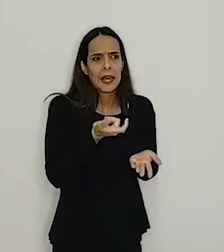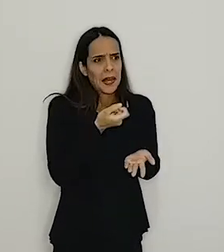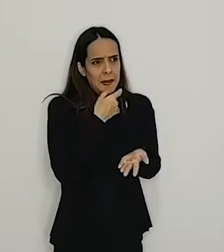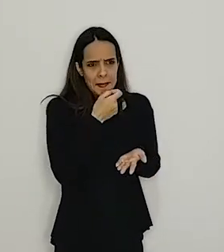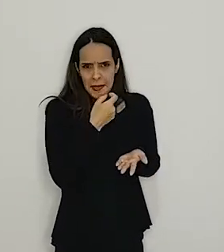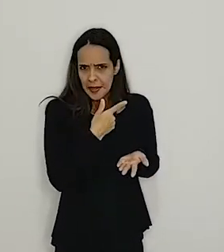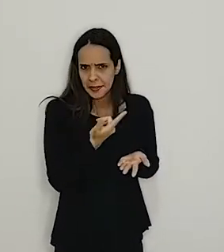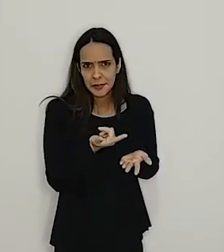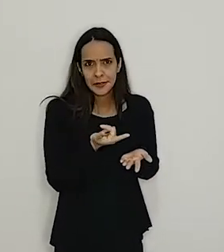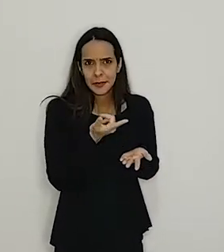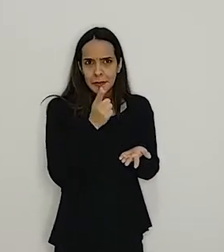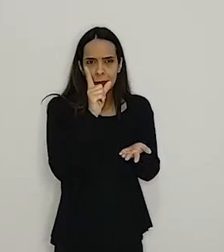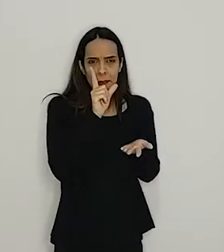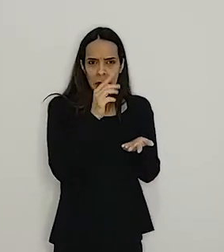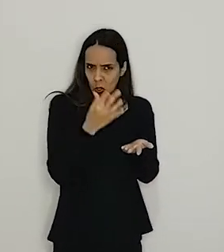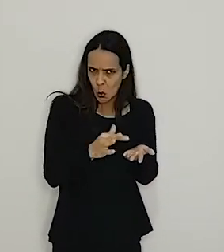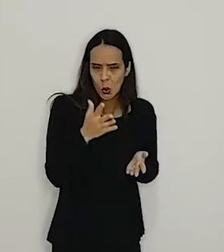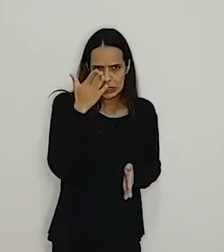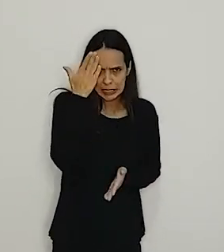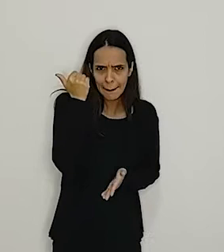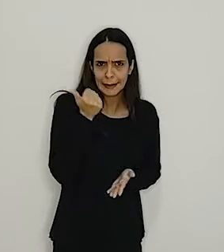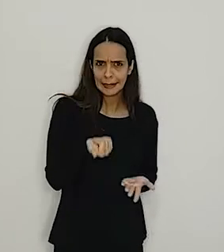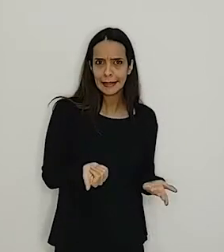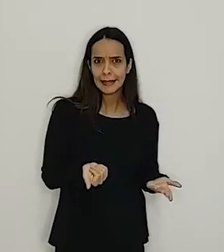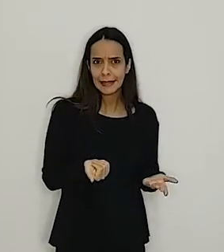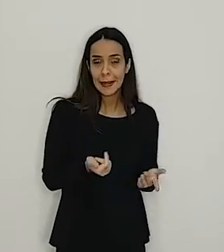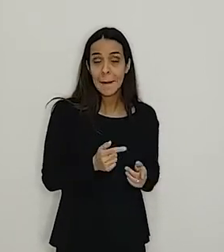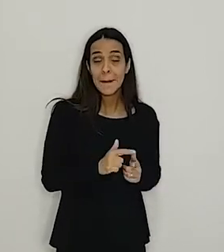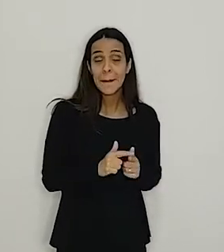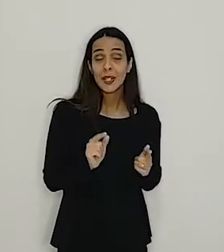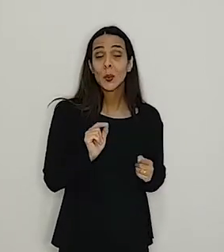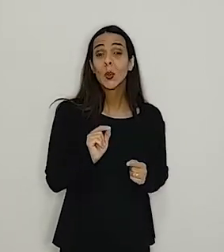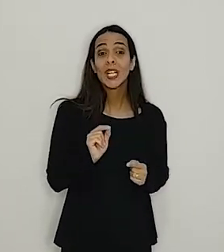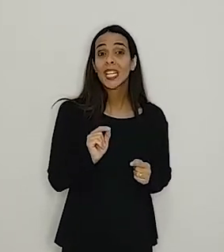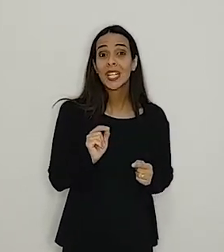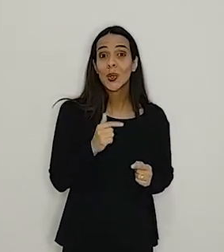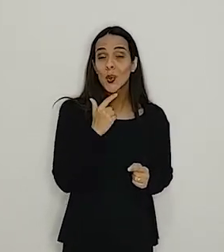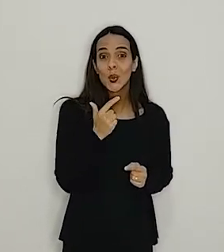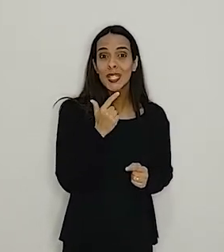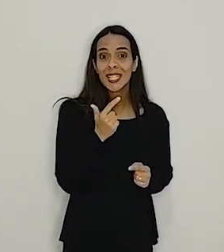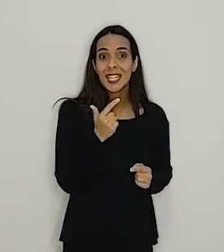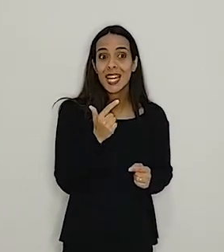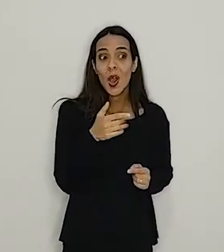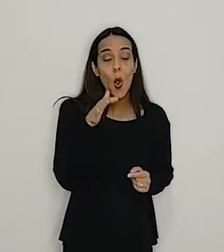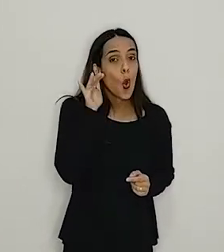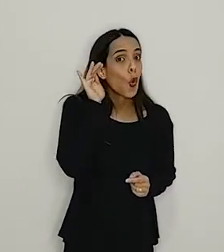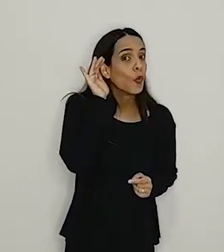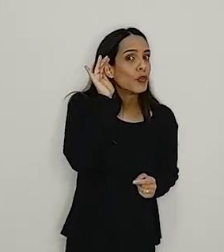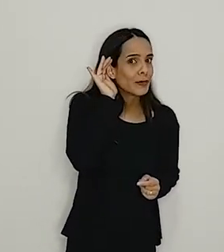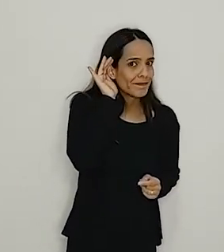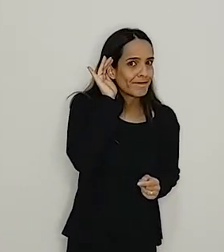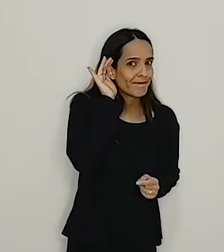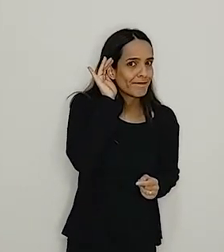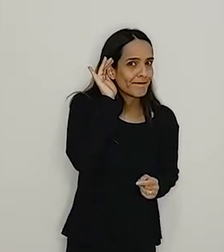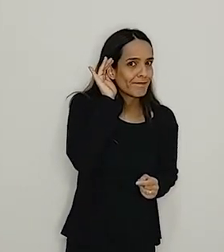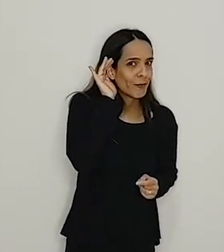qual analgésico prescrever, mas estava na incompetência de exercer a